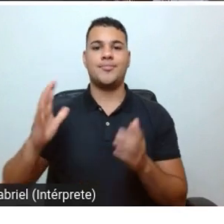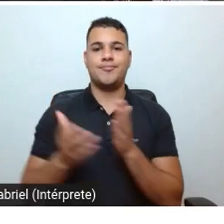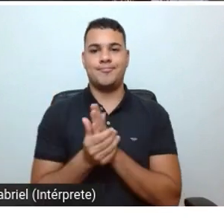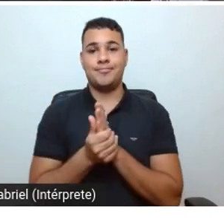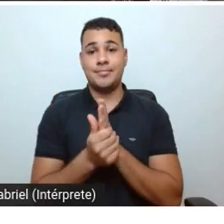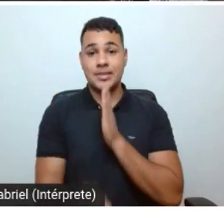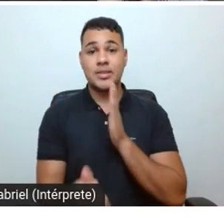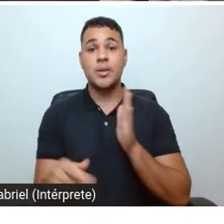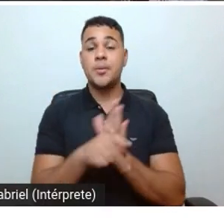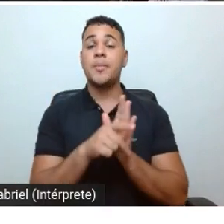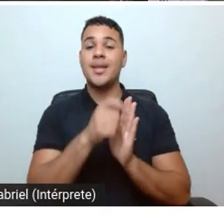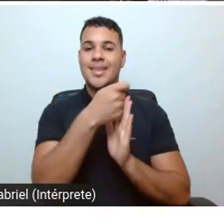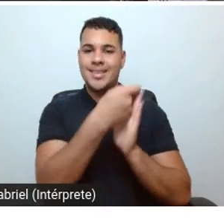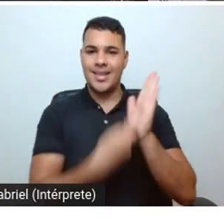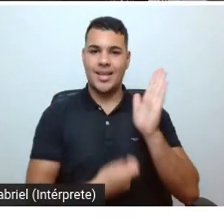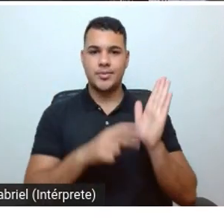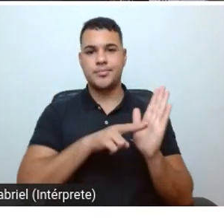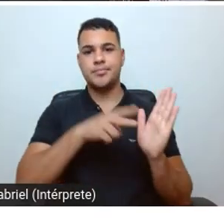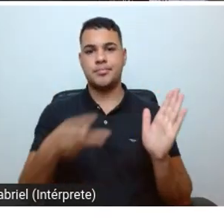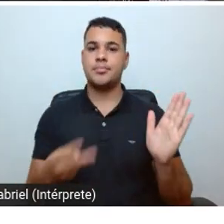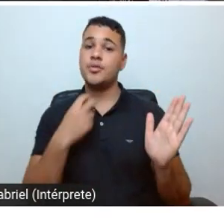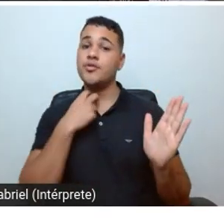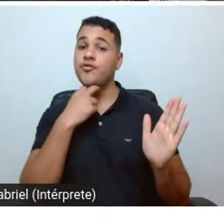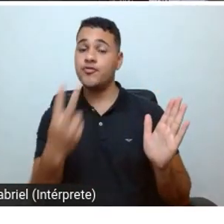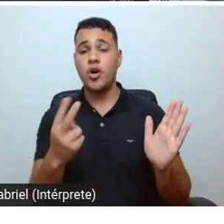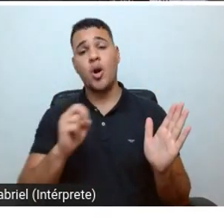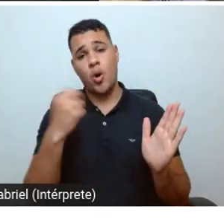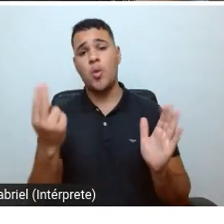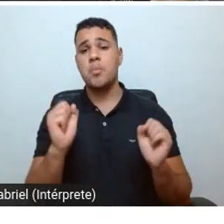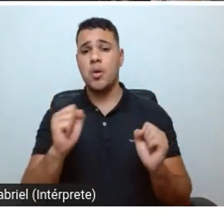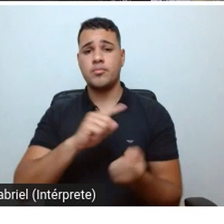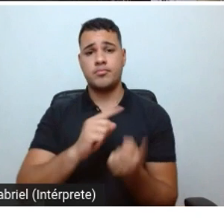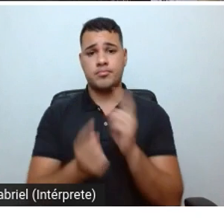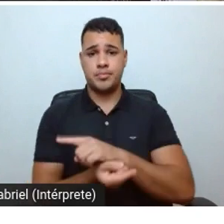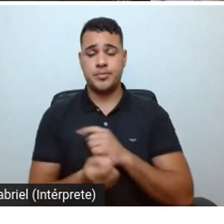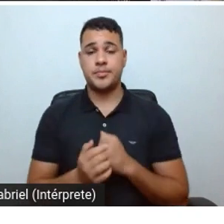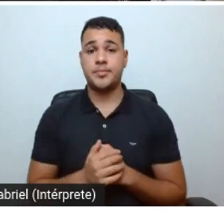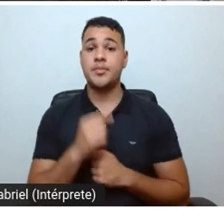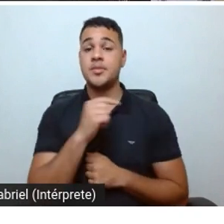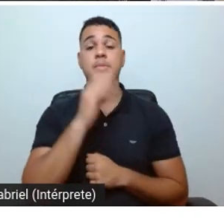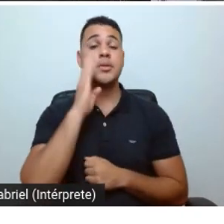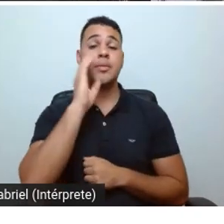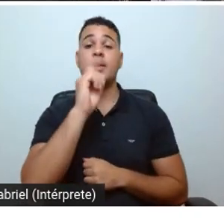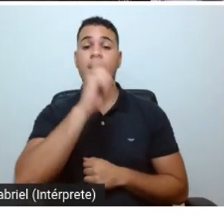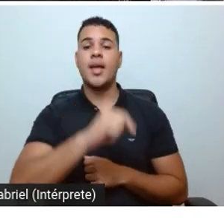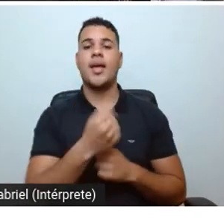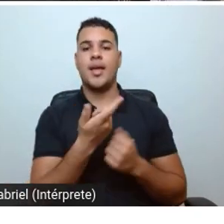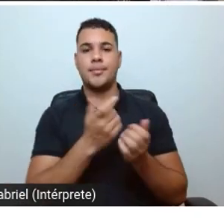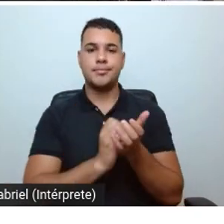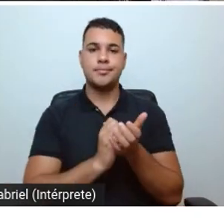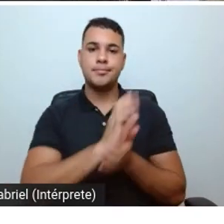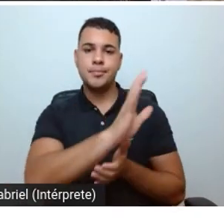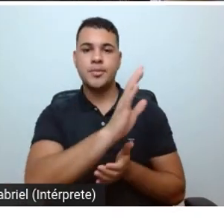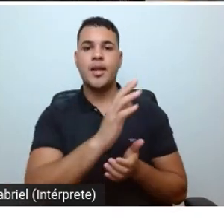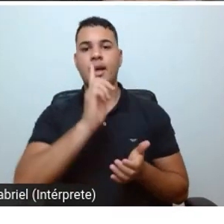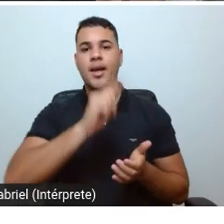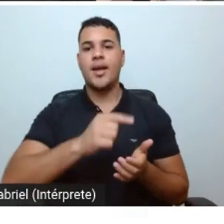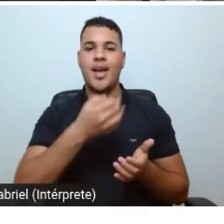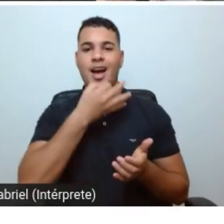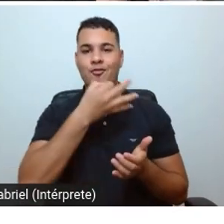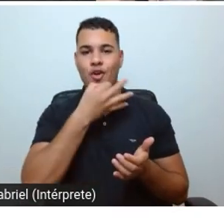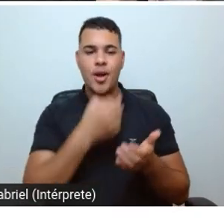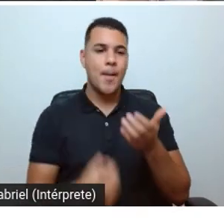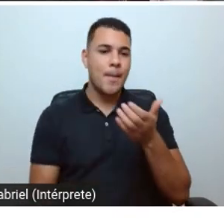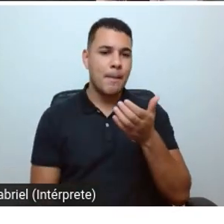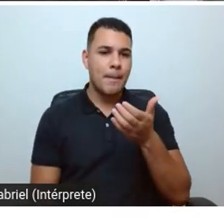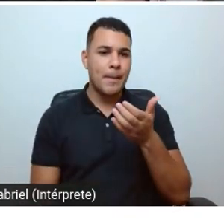para o texto. Isso é só aplicado, claro, em diálogos de voz, né? Aonde a pessoa falou algo, mas antes de entregar